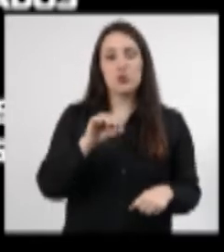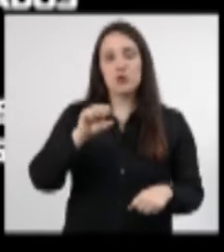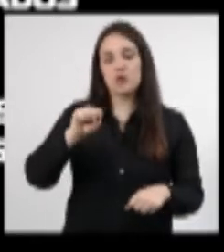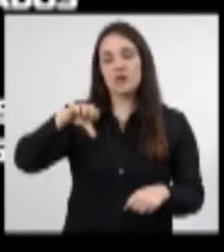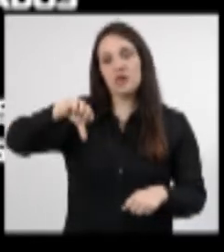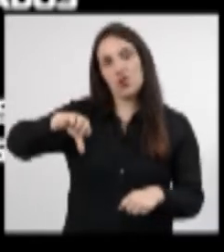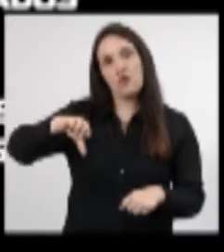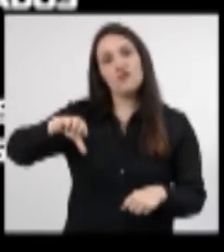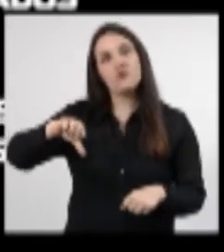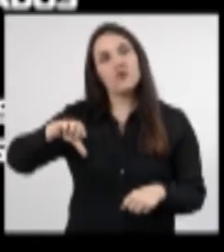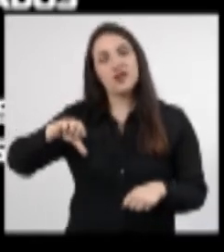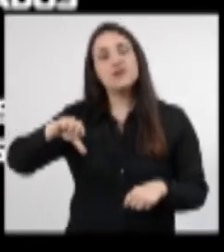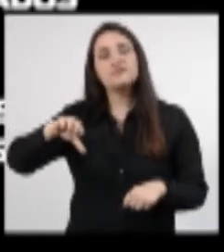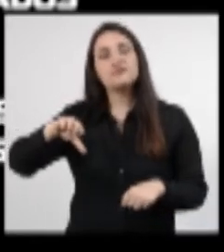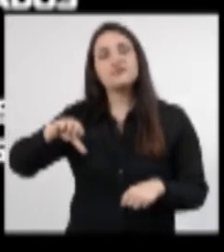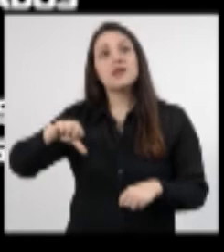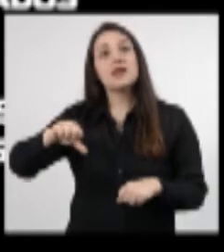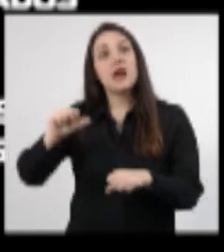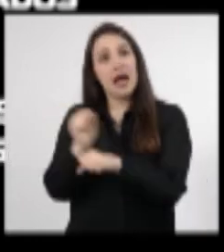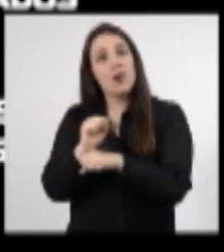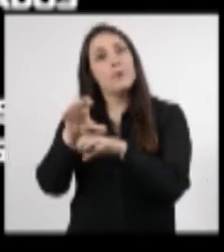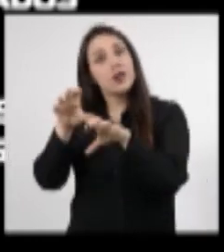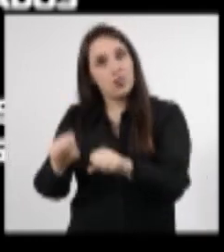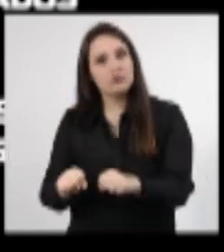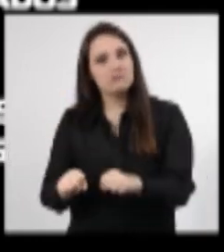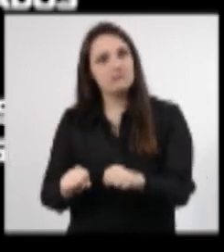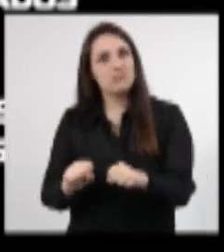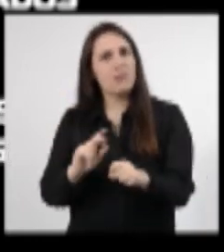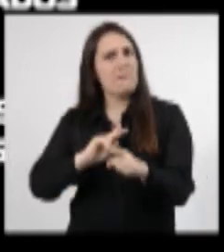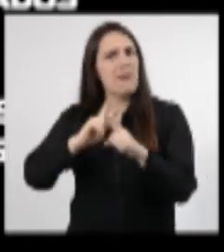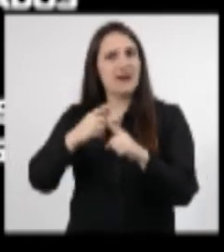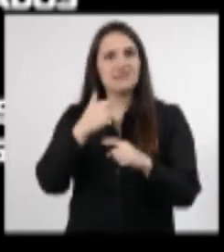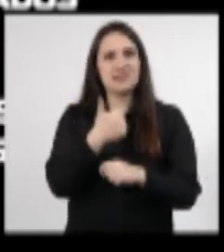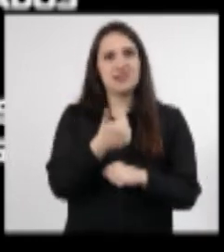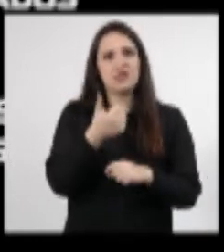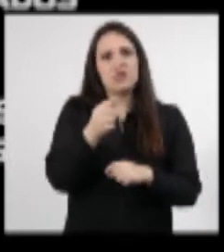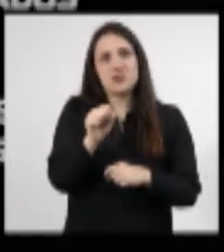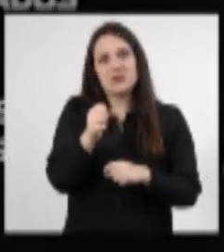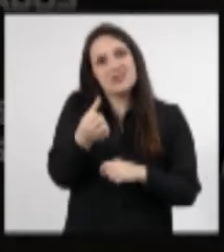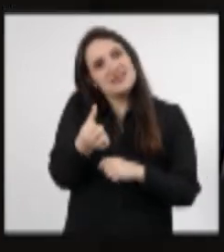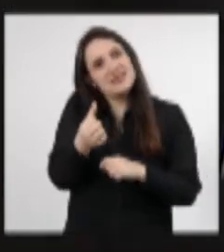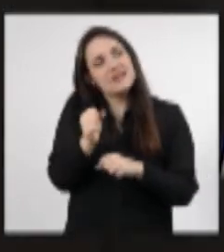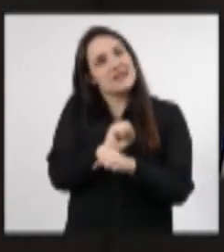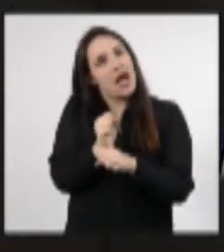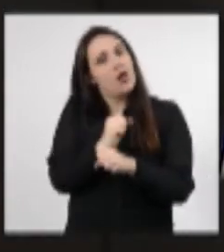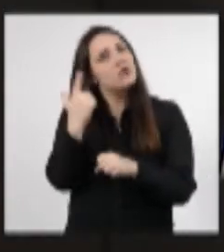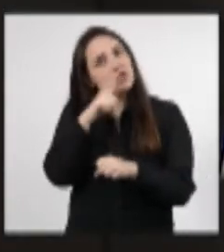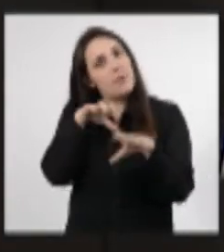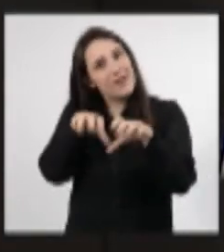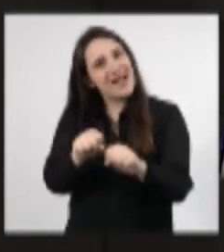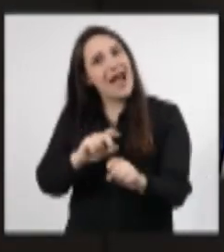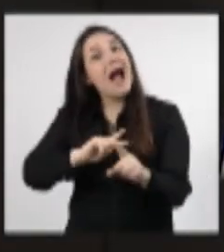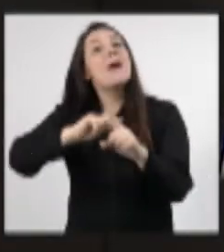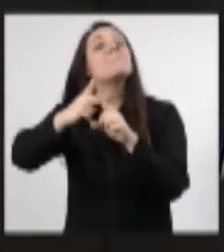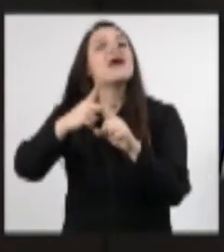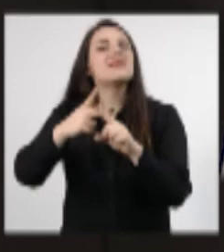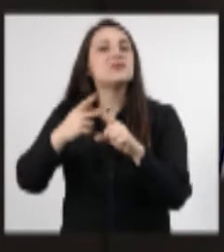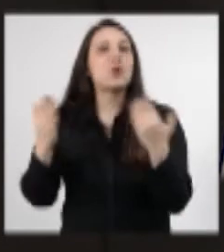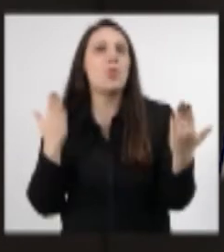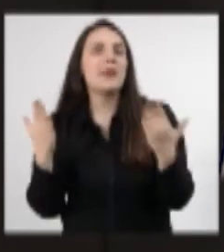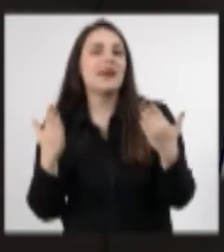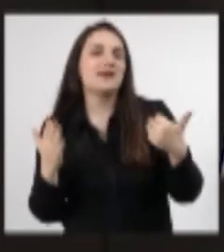apreendidos, ou seja, 186 veículos a mais. Isso se deve, Lucilene, conforme eu já